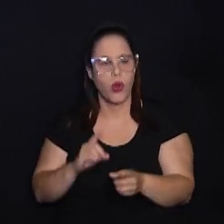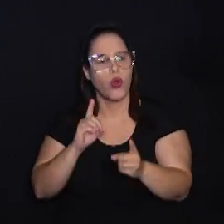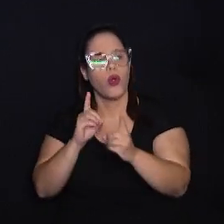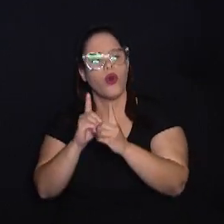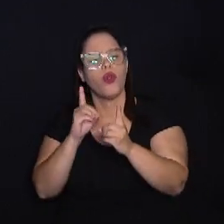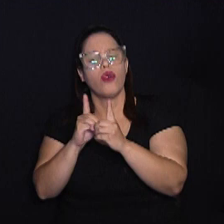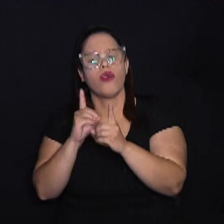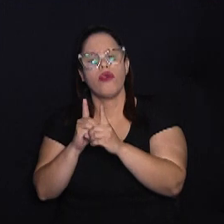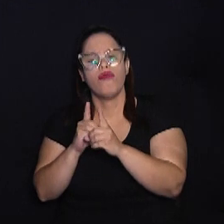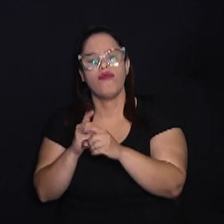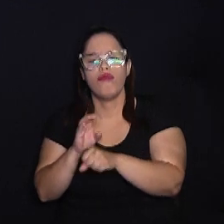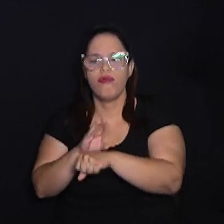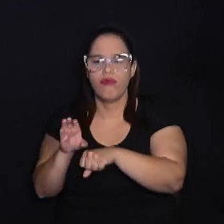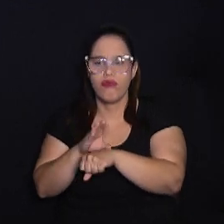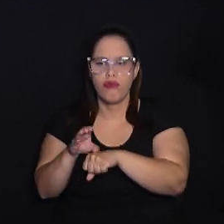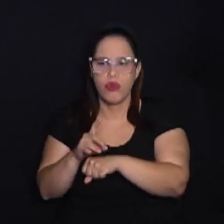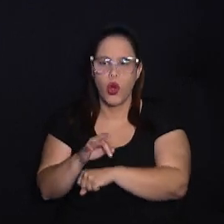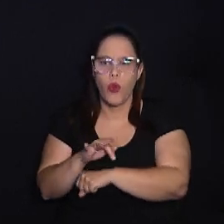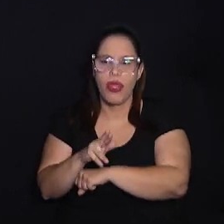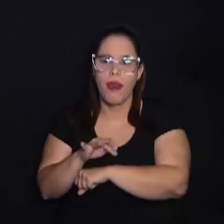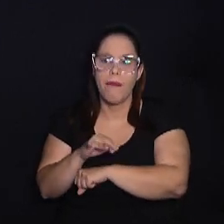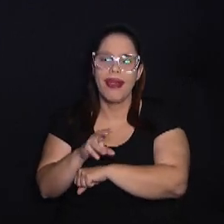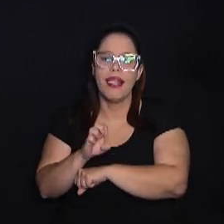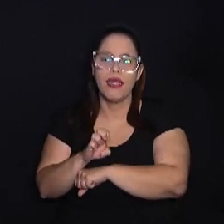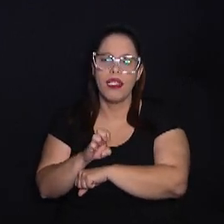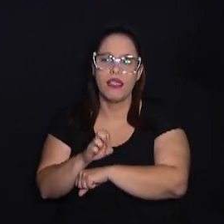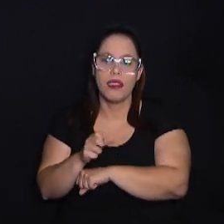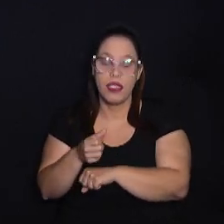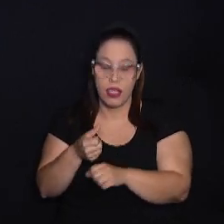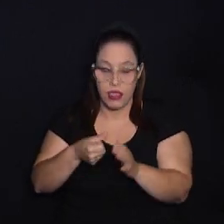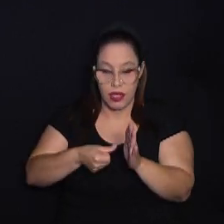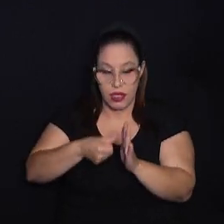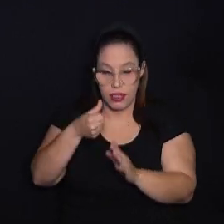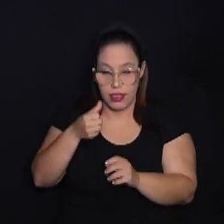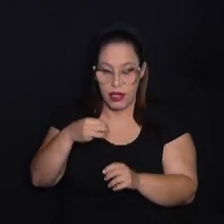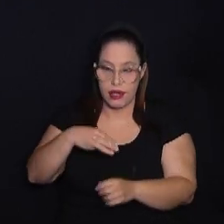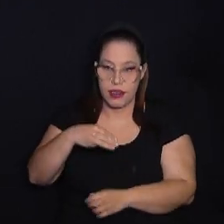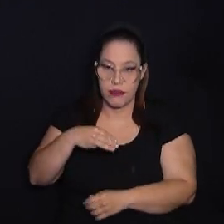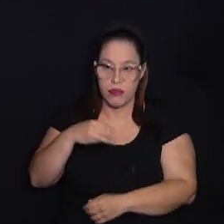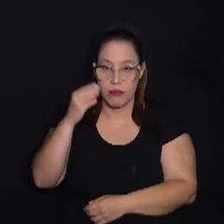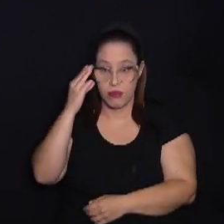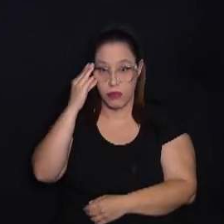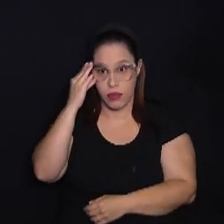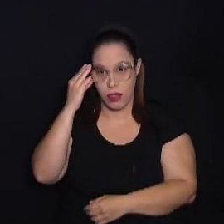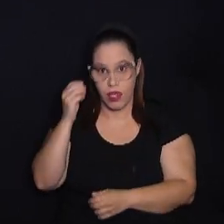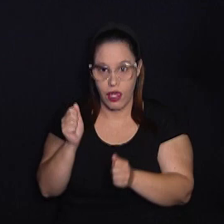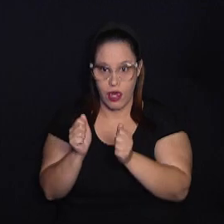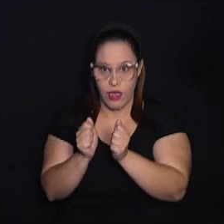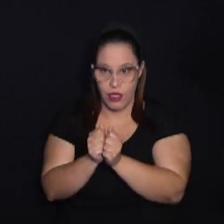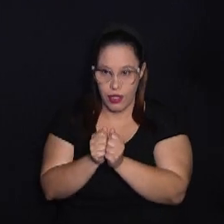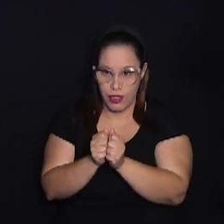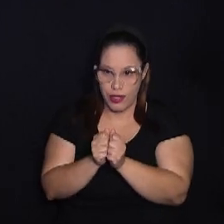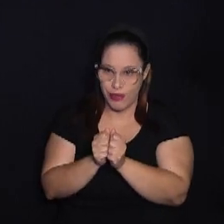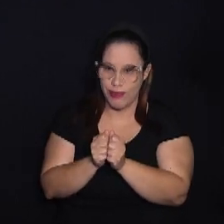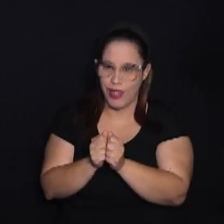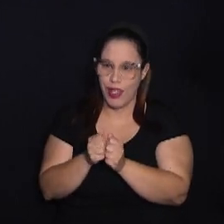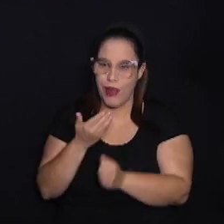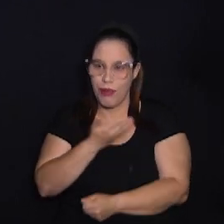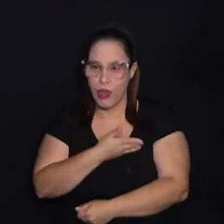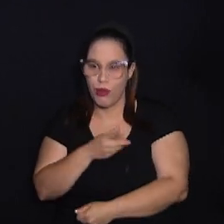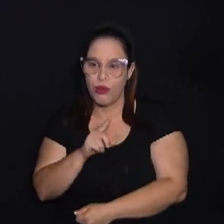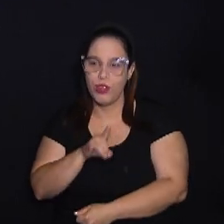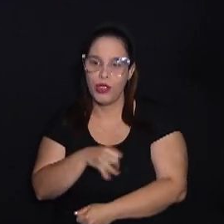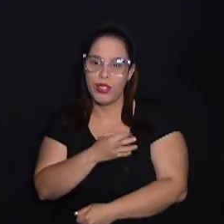curso de contabilidade de 6 meses com o nosso querido José Donizete Valentina.